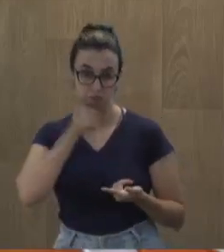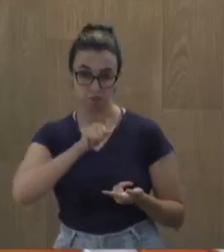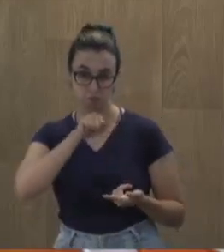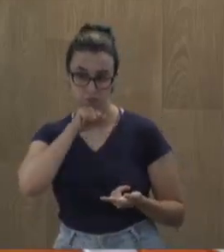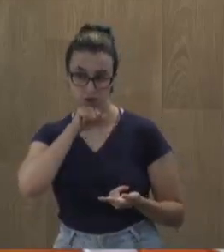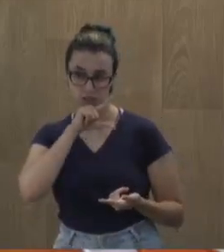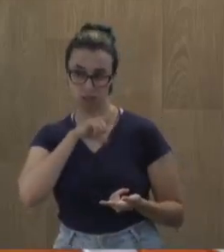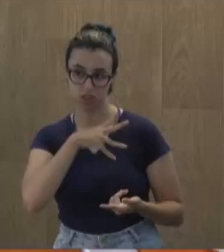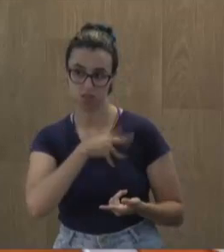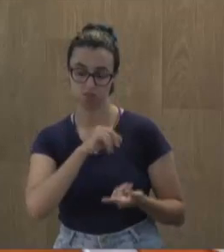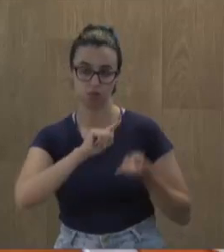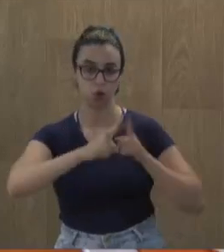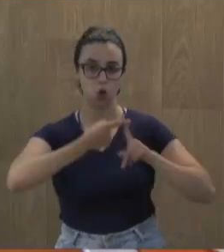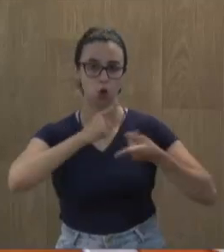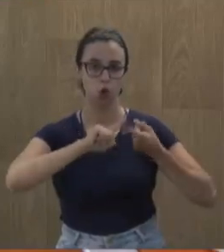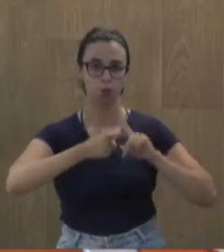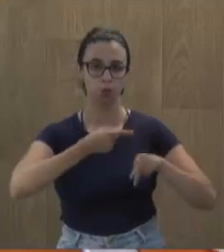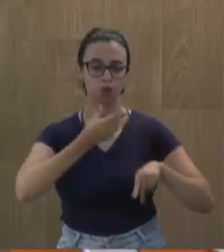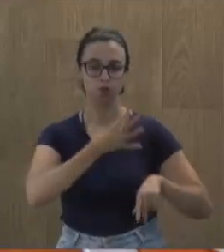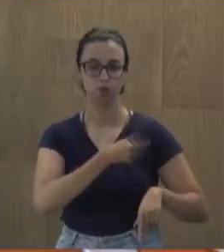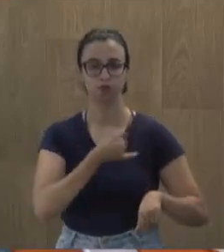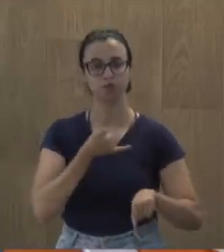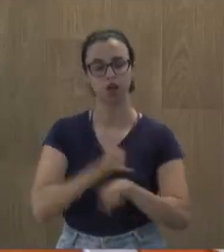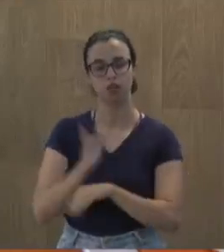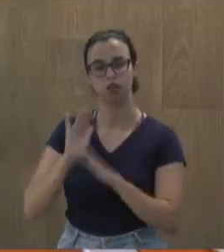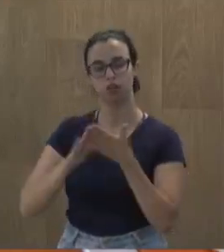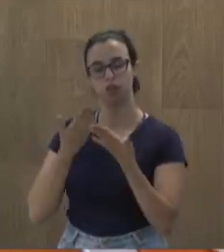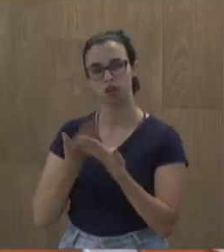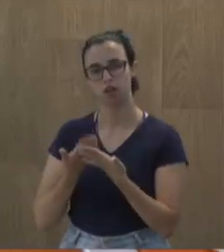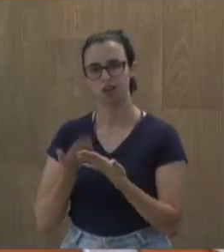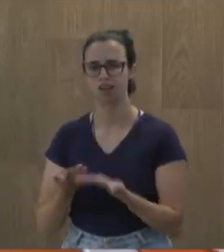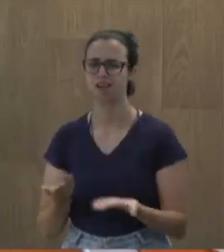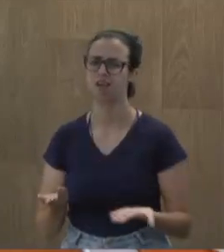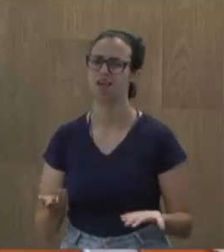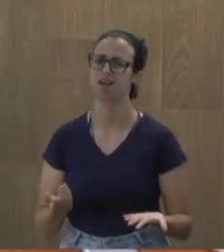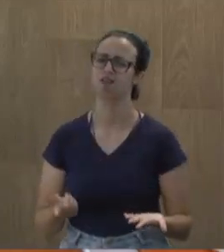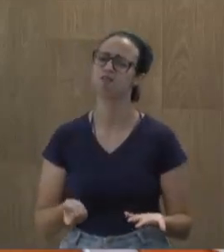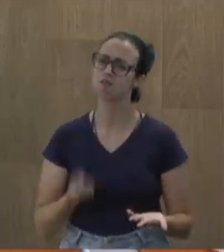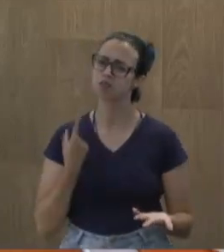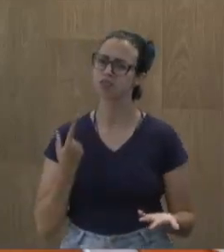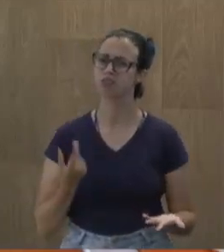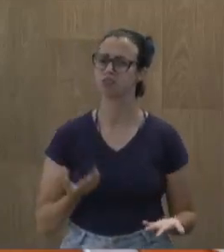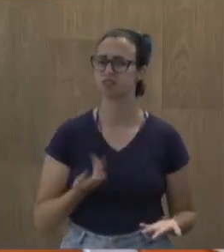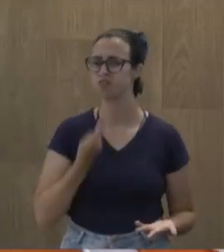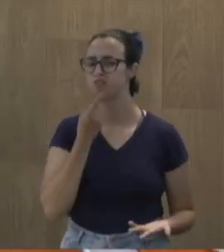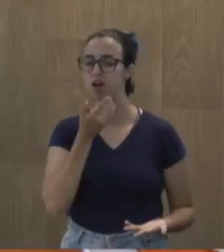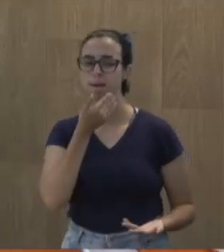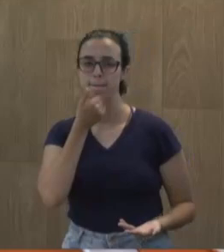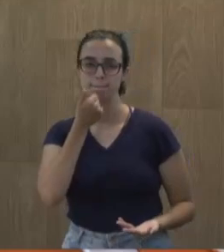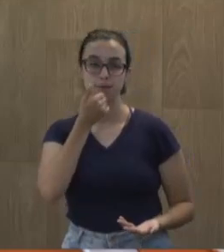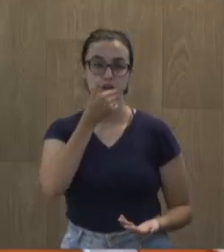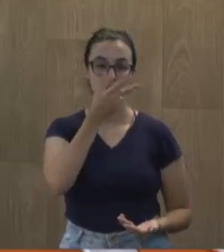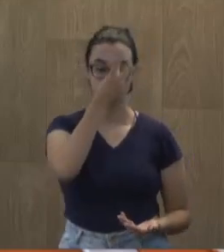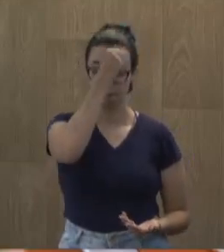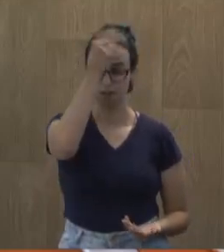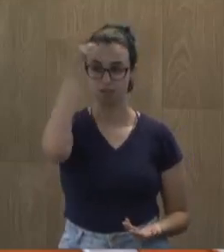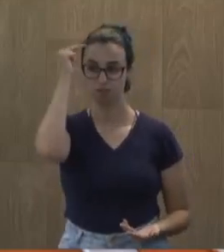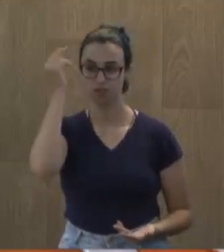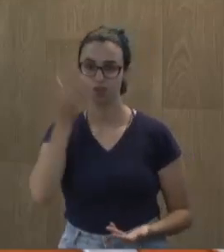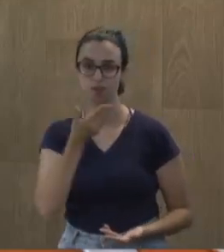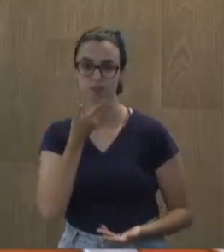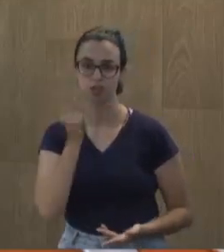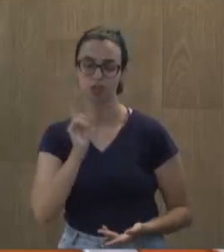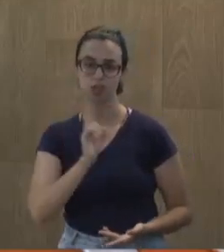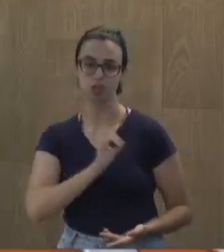que vergonha gente Prefeito melhor prefeito do Brasil na cidade do melhor prefeito do Brasil as crianças não